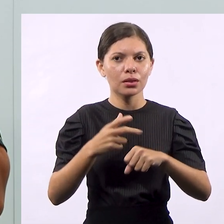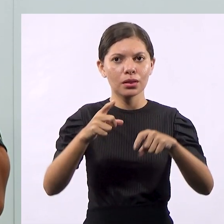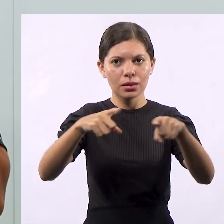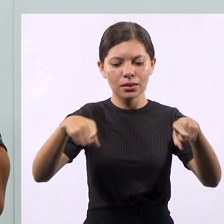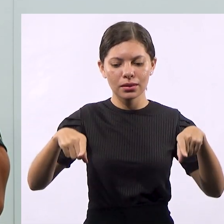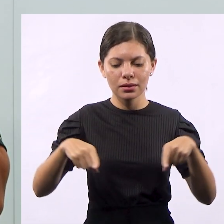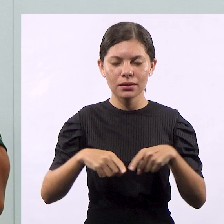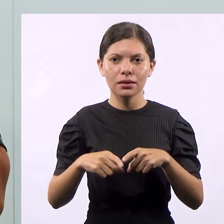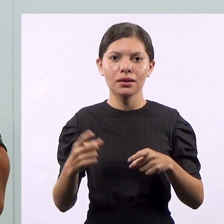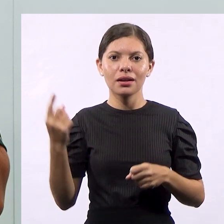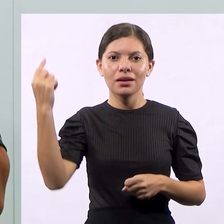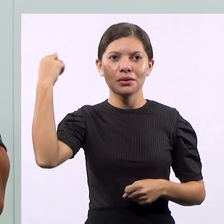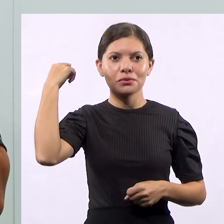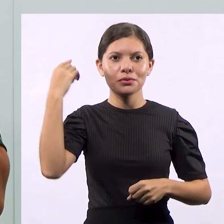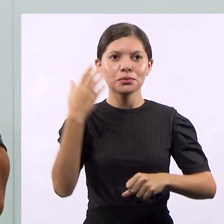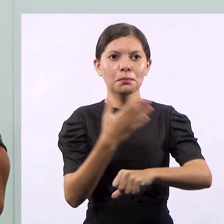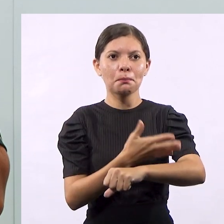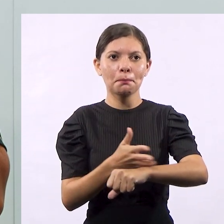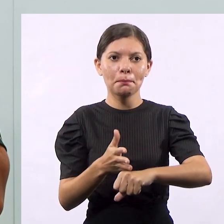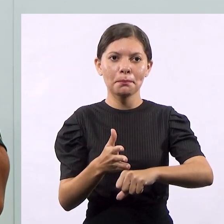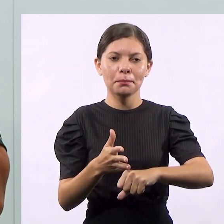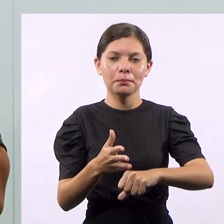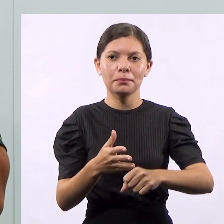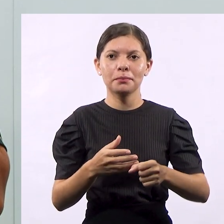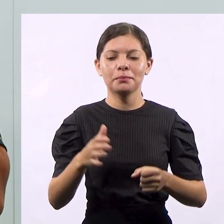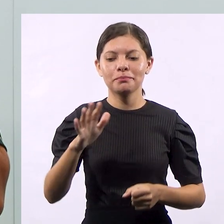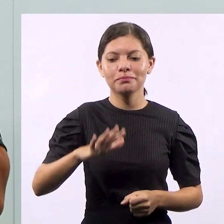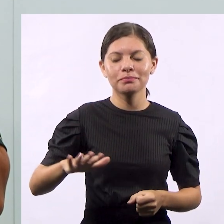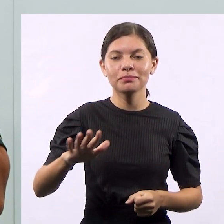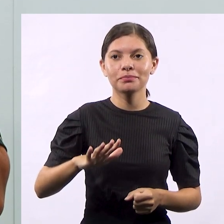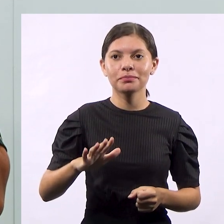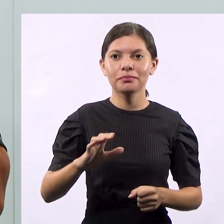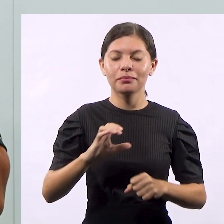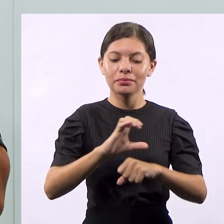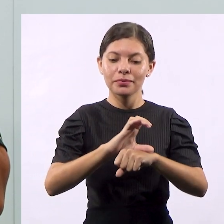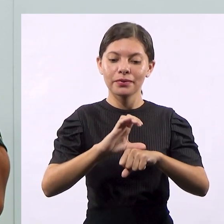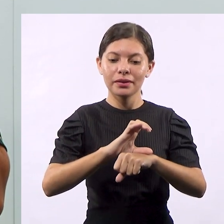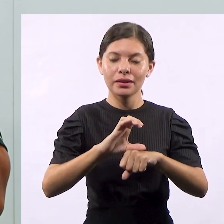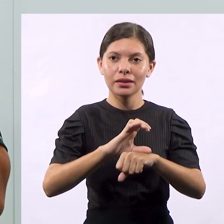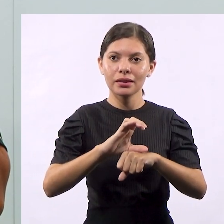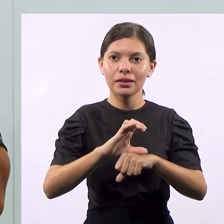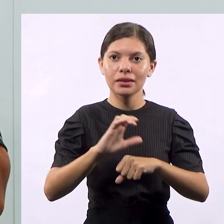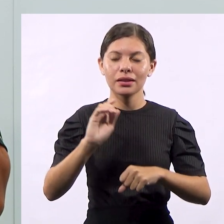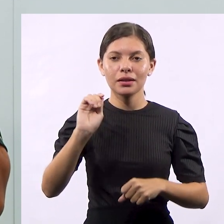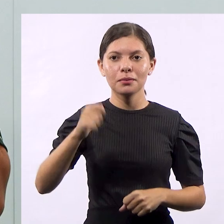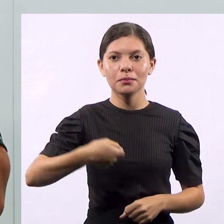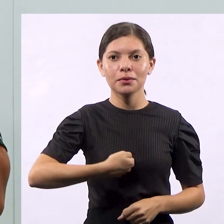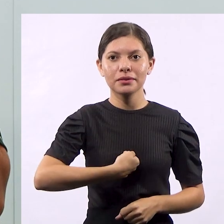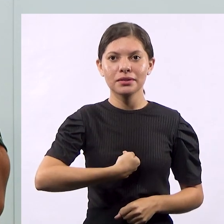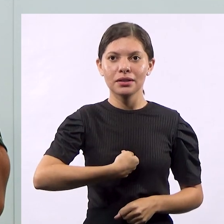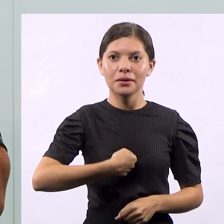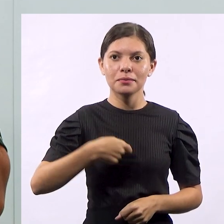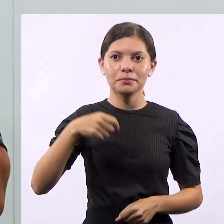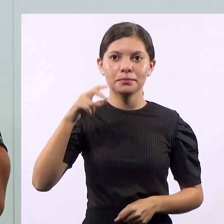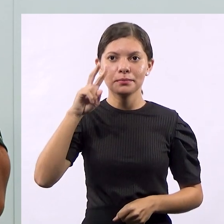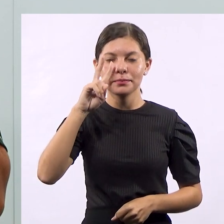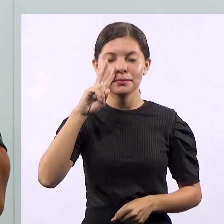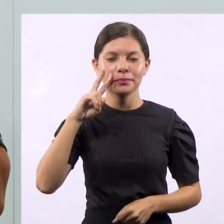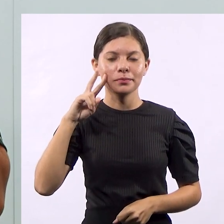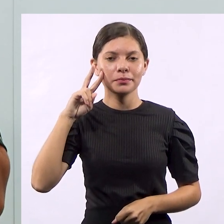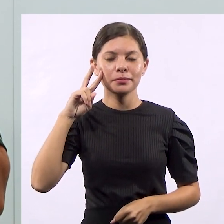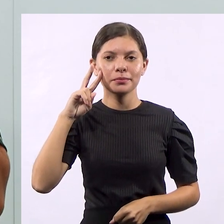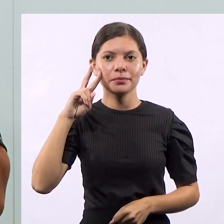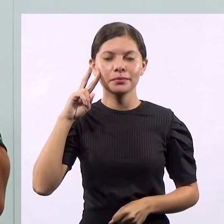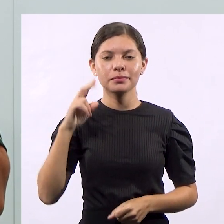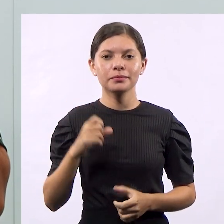Norte, onde tem ao fundo uma parede branca, com pontos cinzas interligados, e o sinal que me identifica na comunidade surda é